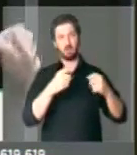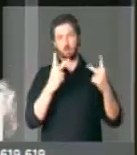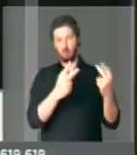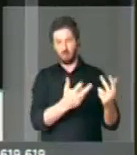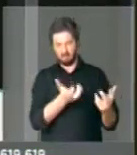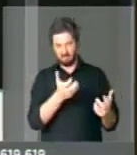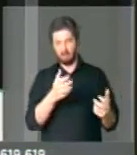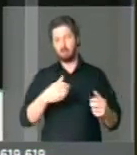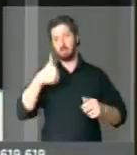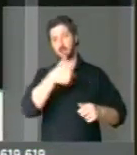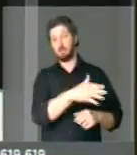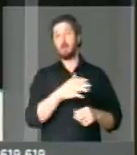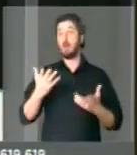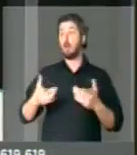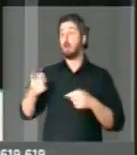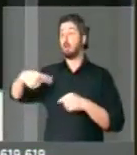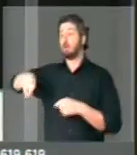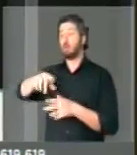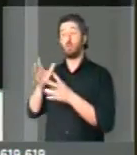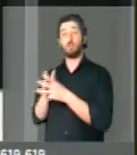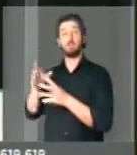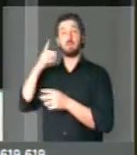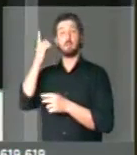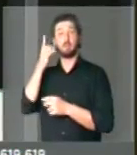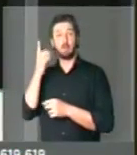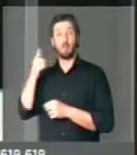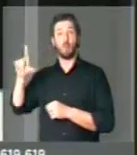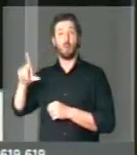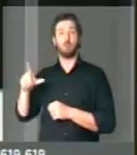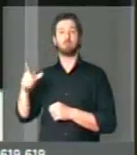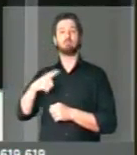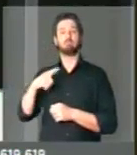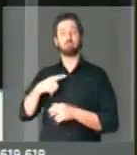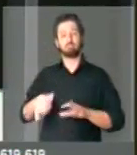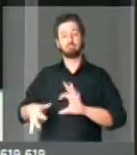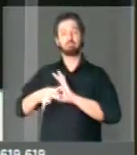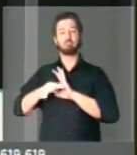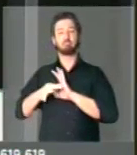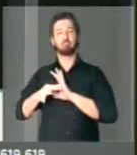desses parlamentares que têm compromisso com o nosso povo de